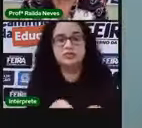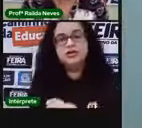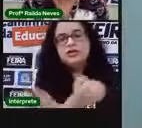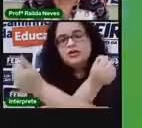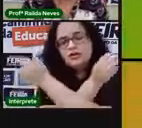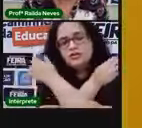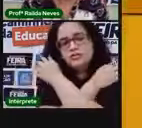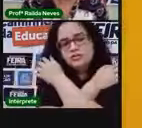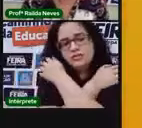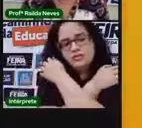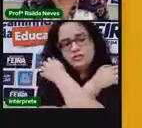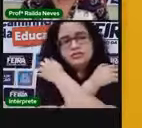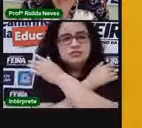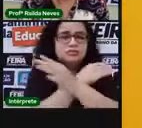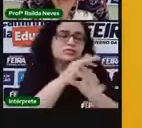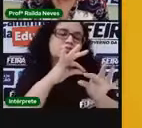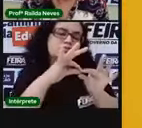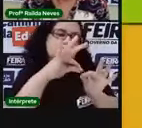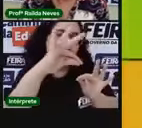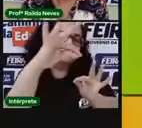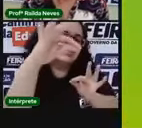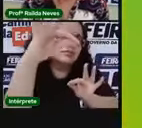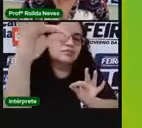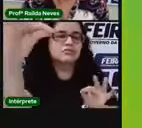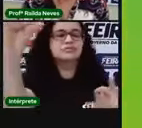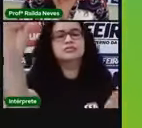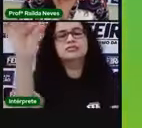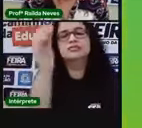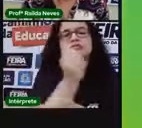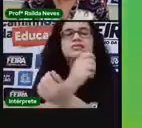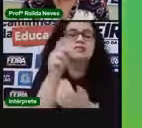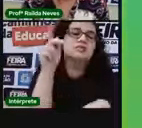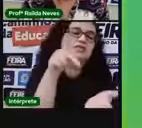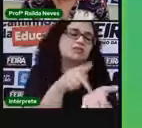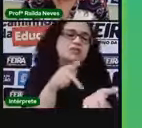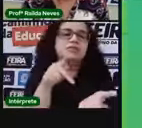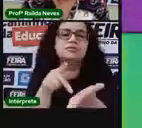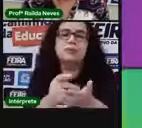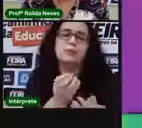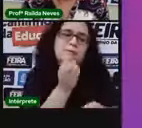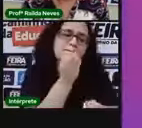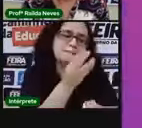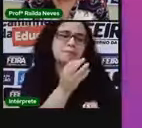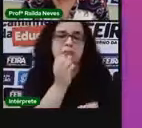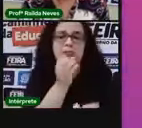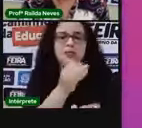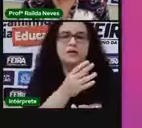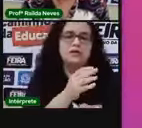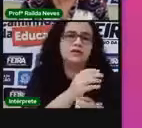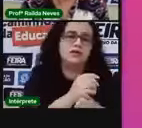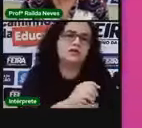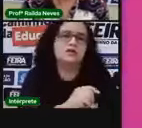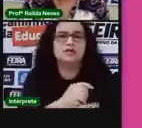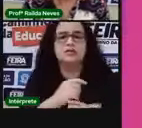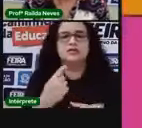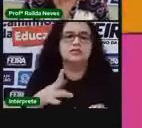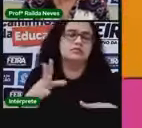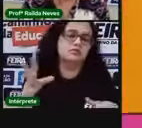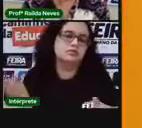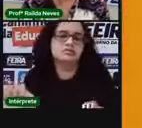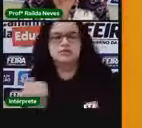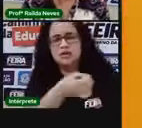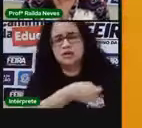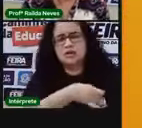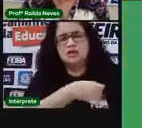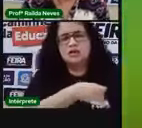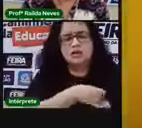de longe, um gesto prudente de quem na verdade quer bem. Chega de pavor,